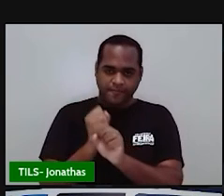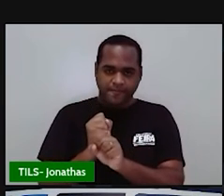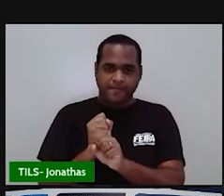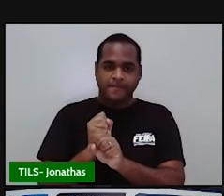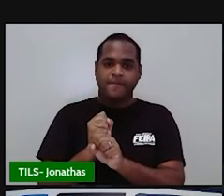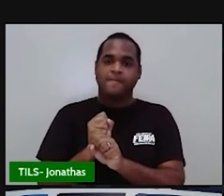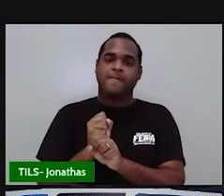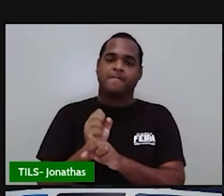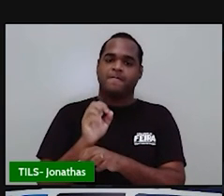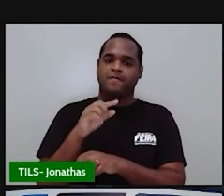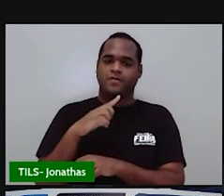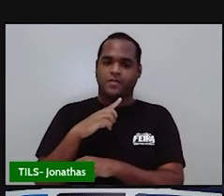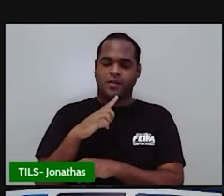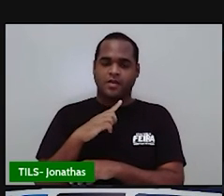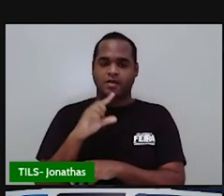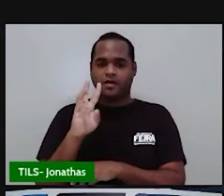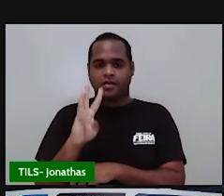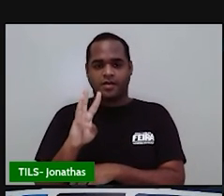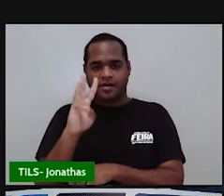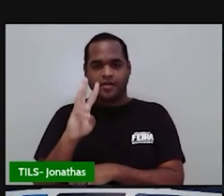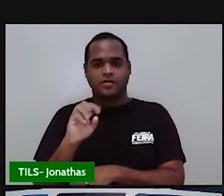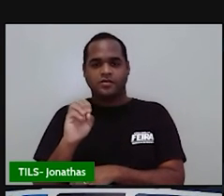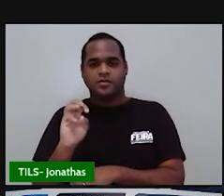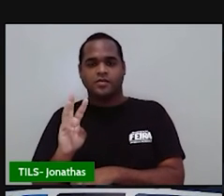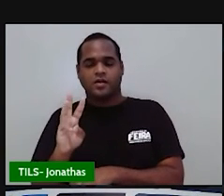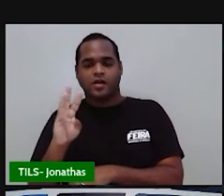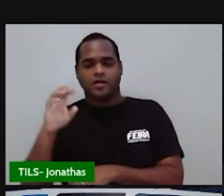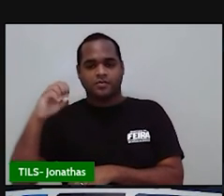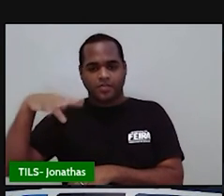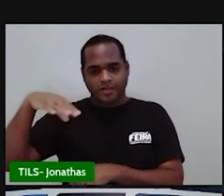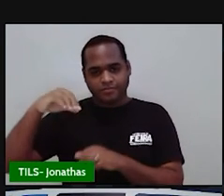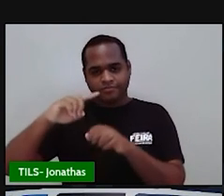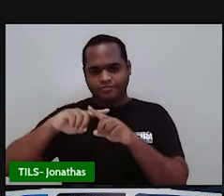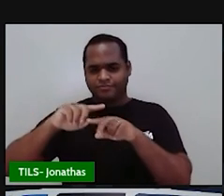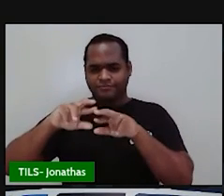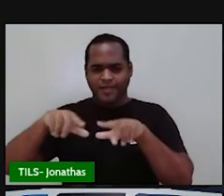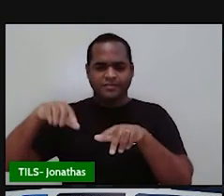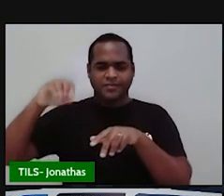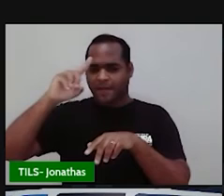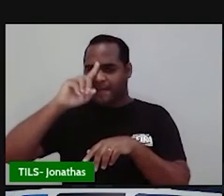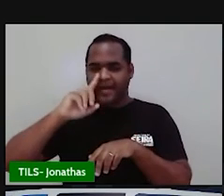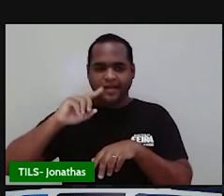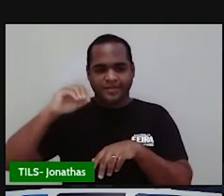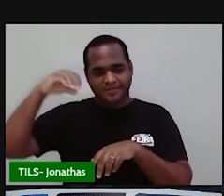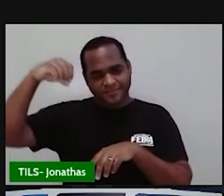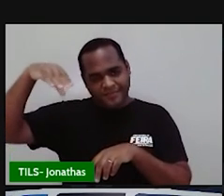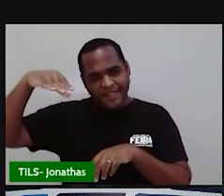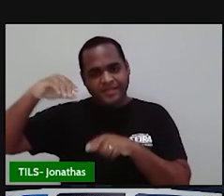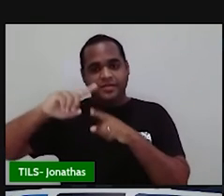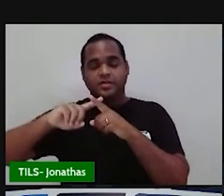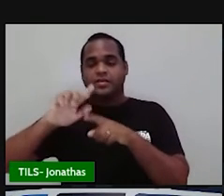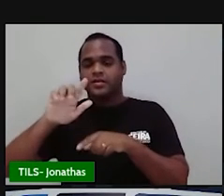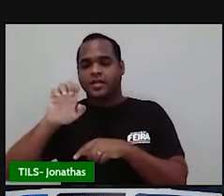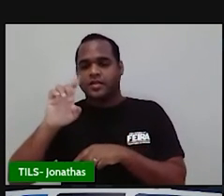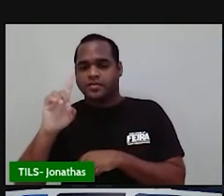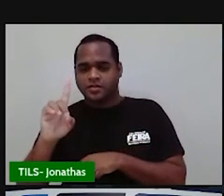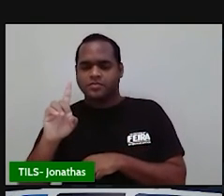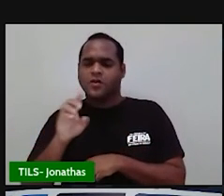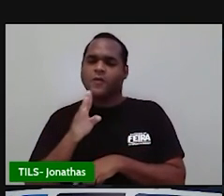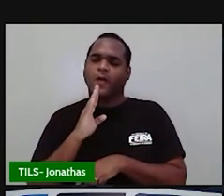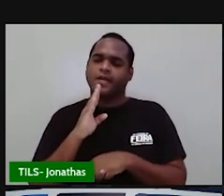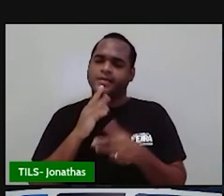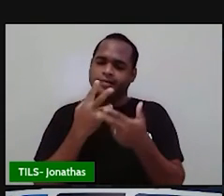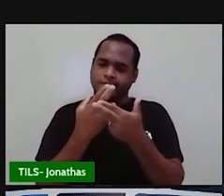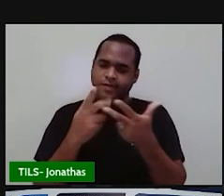lâmpadas incandescentes, fluorescentes e a lâmpada de LED, tá? Para você saber aí, ter conhecimento de qual